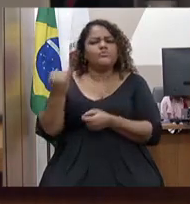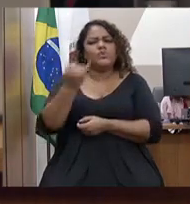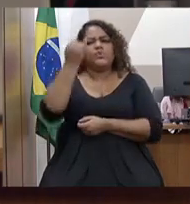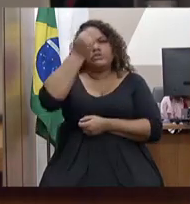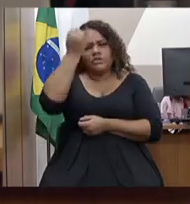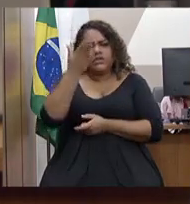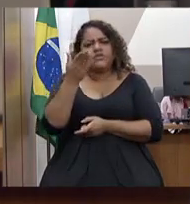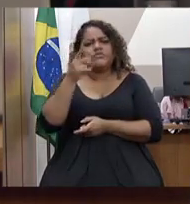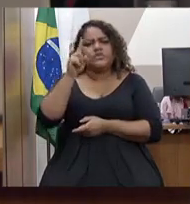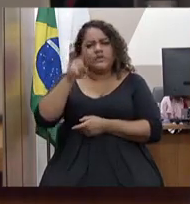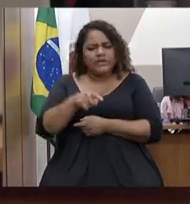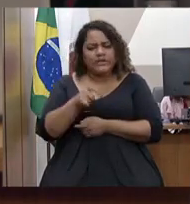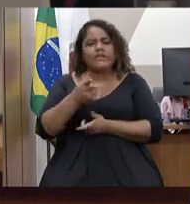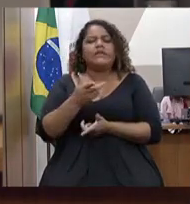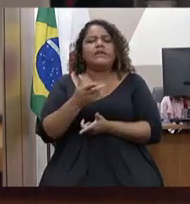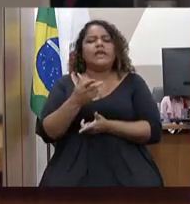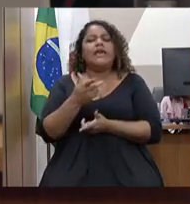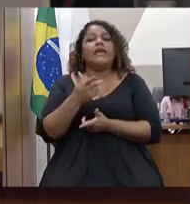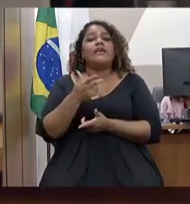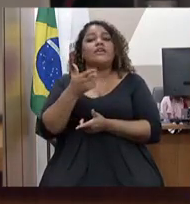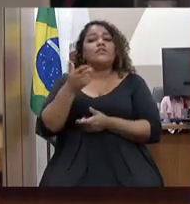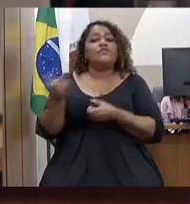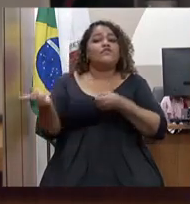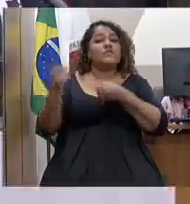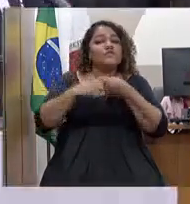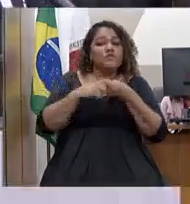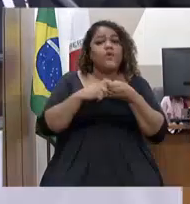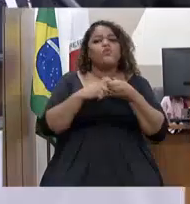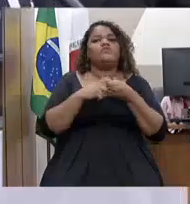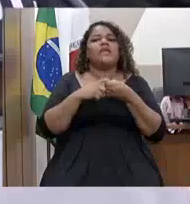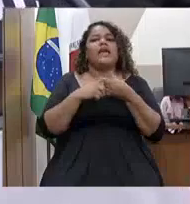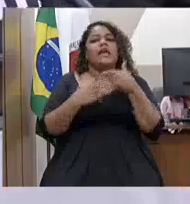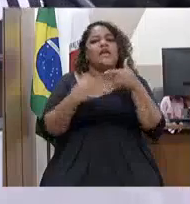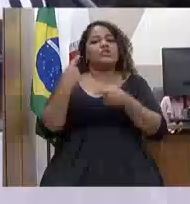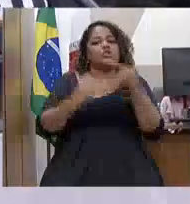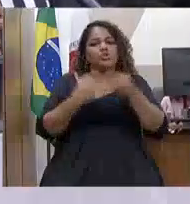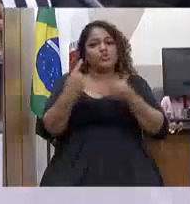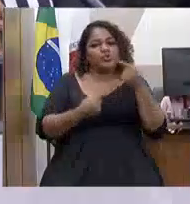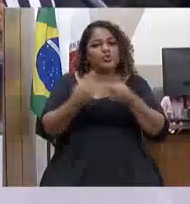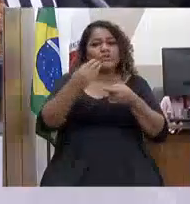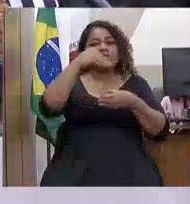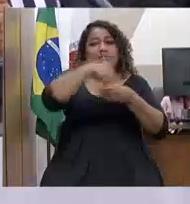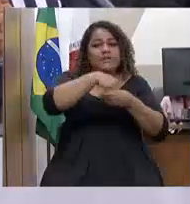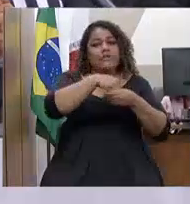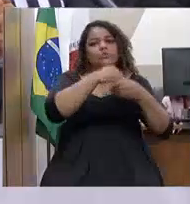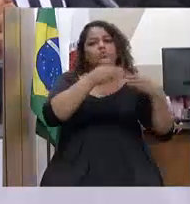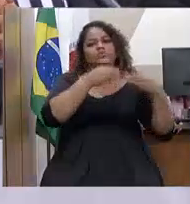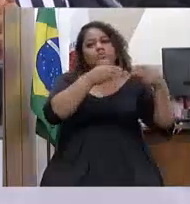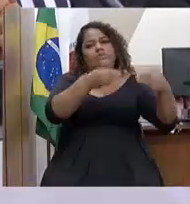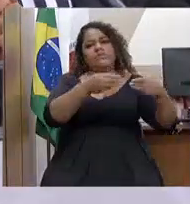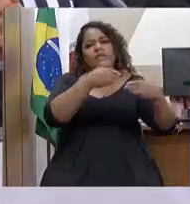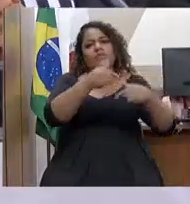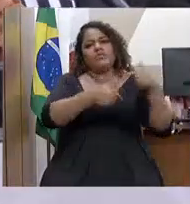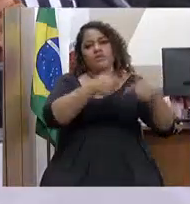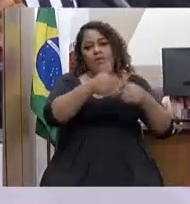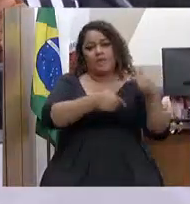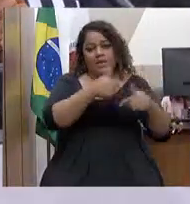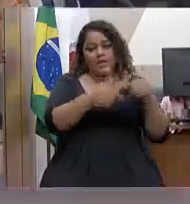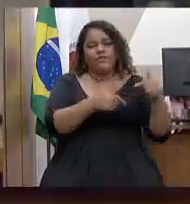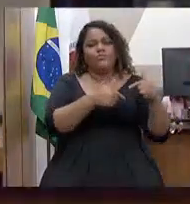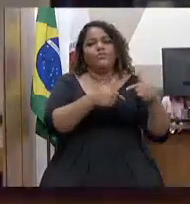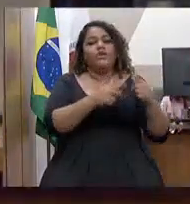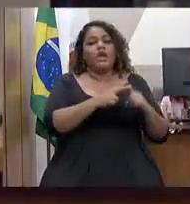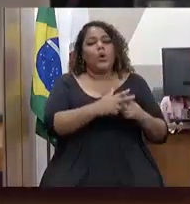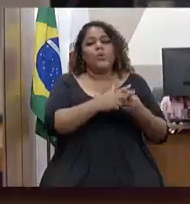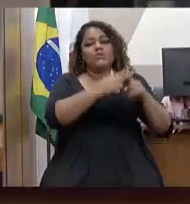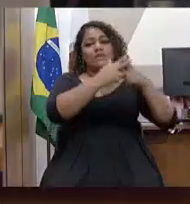no âmbito do ministério do trabalho né reorganizar o Ministério do Trabalho não será uma tarefa fácil mas com o nosso